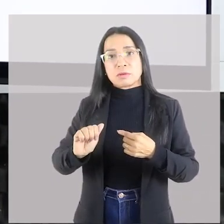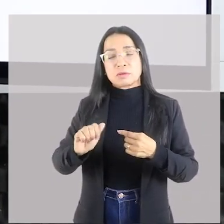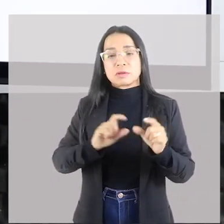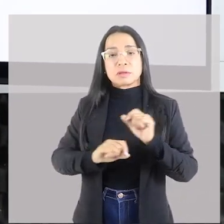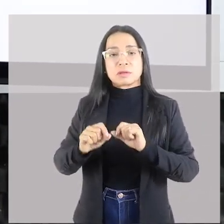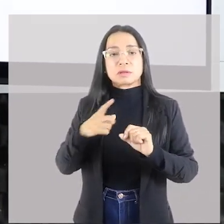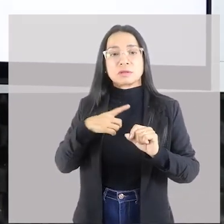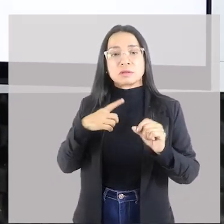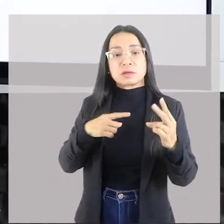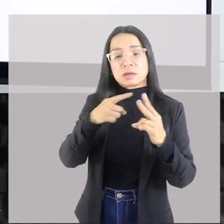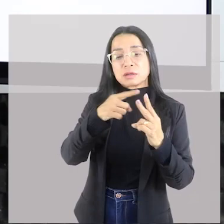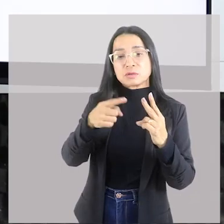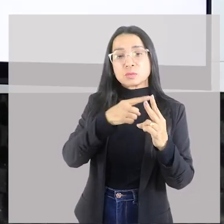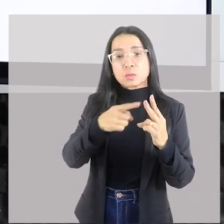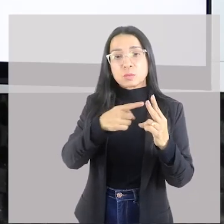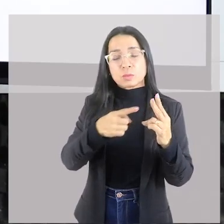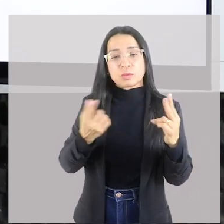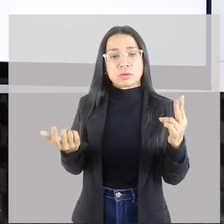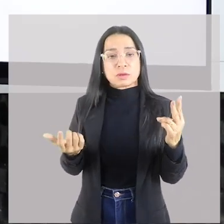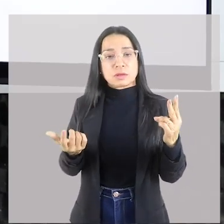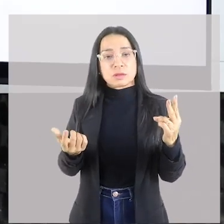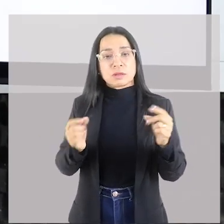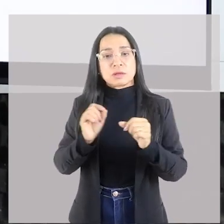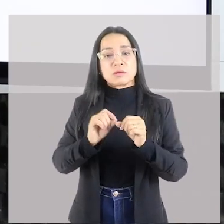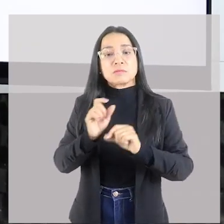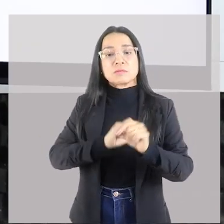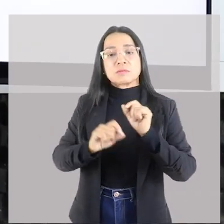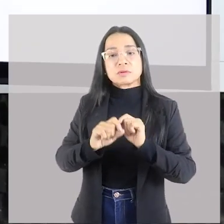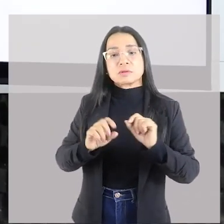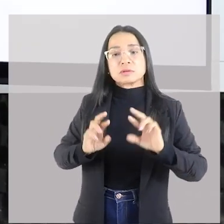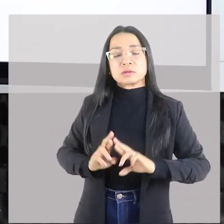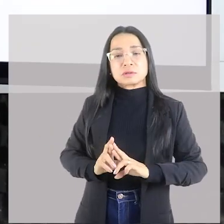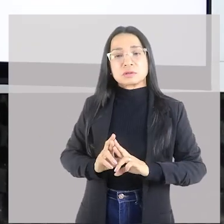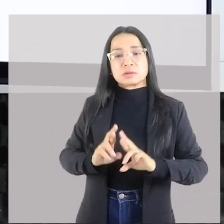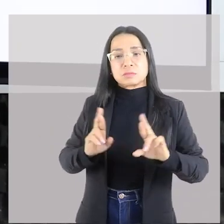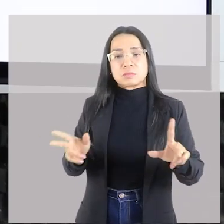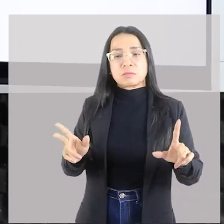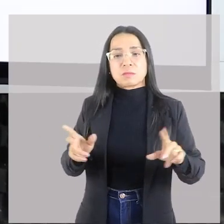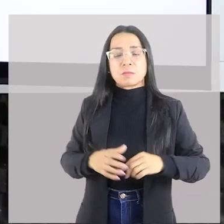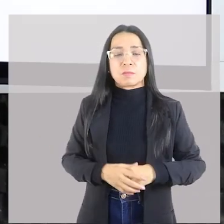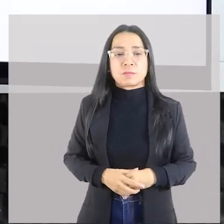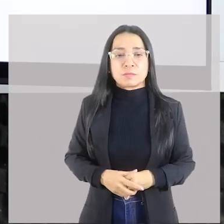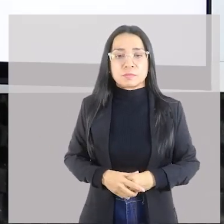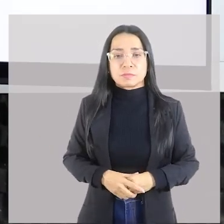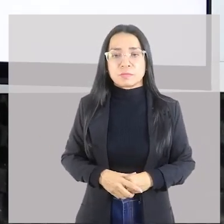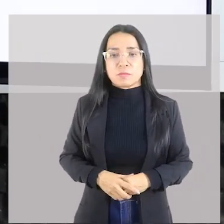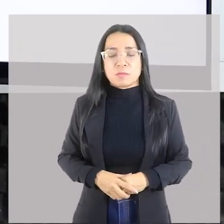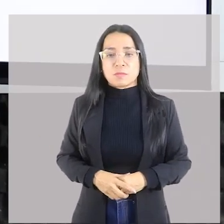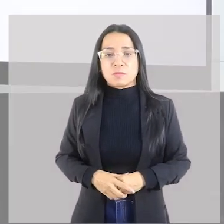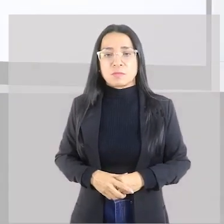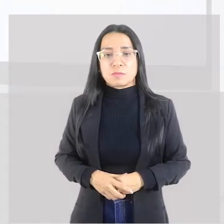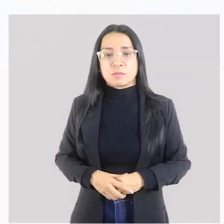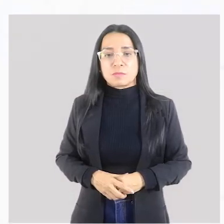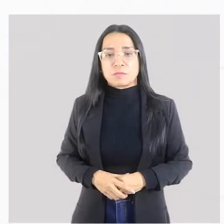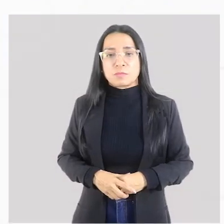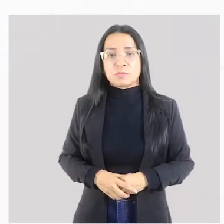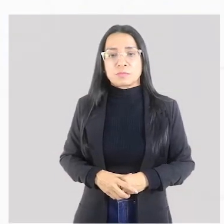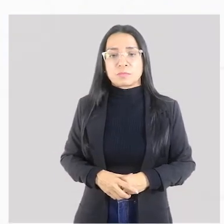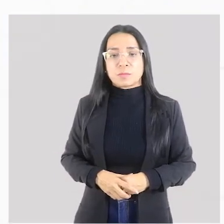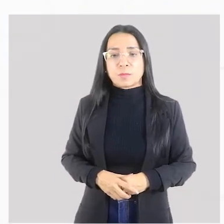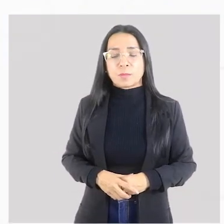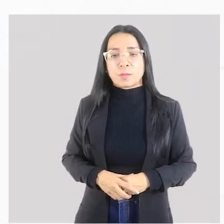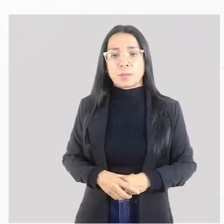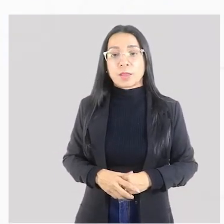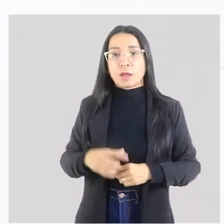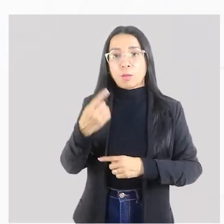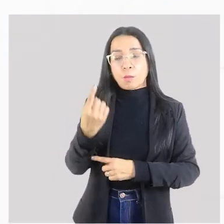a dupla, os ligantes daquele carbono que fazem essa dupla precisam ser diferentes. Tá? Então, pentano também não. Então,